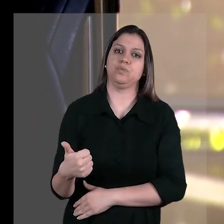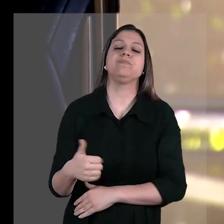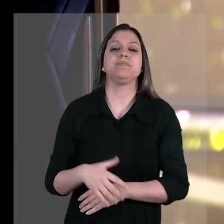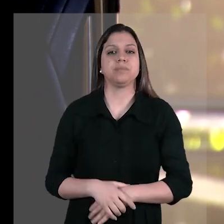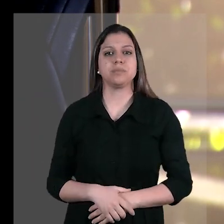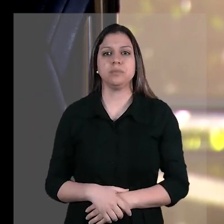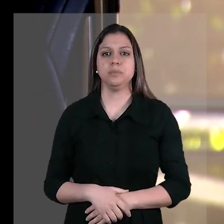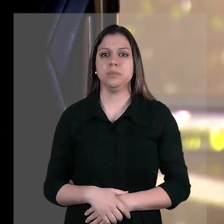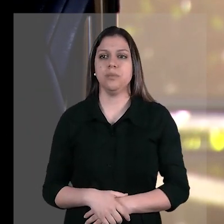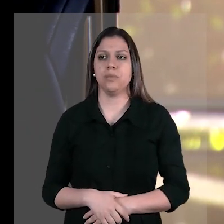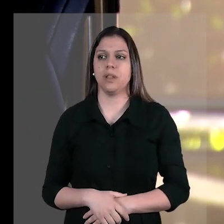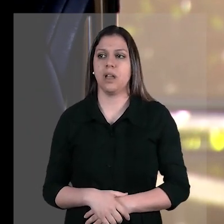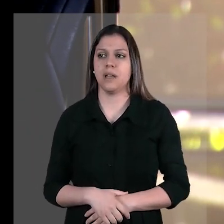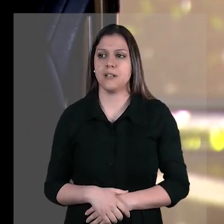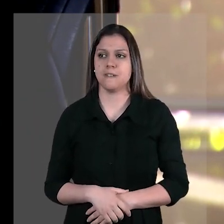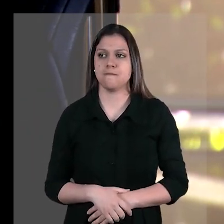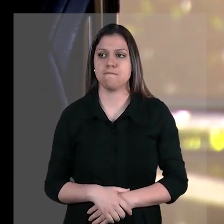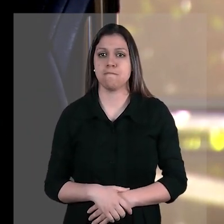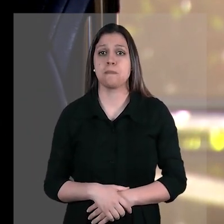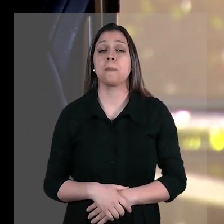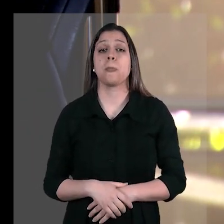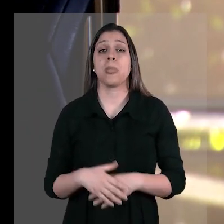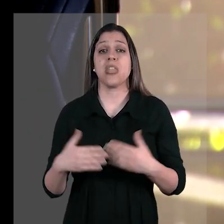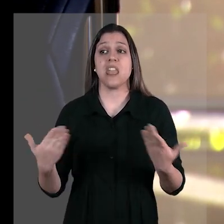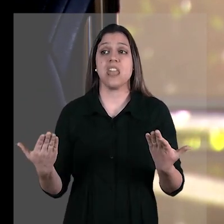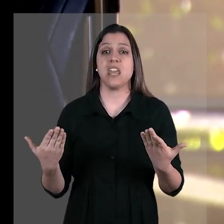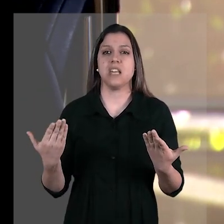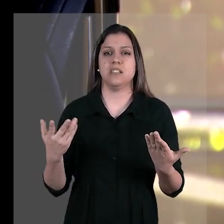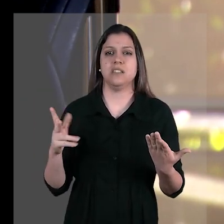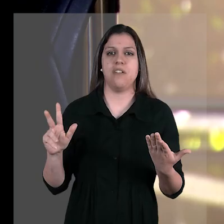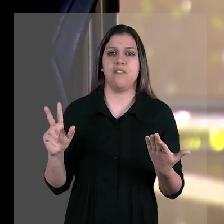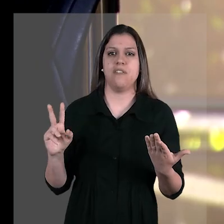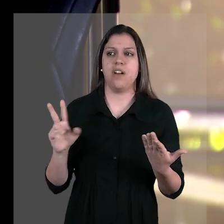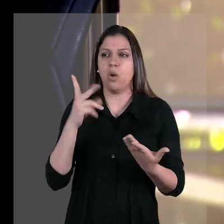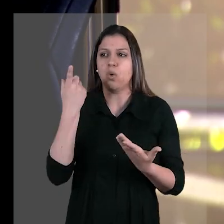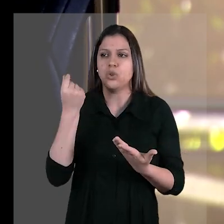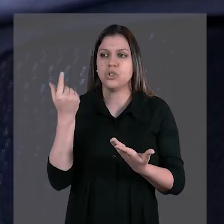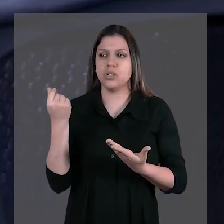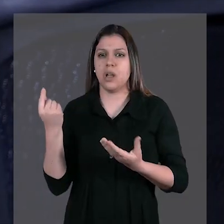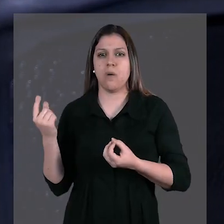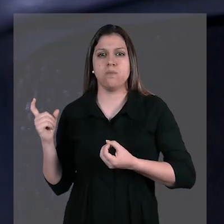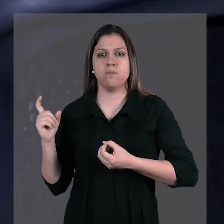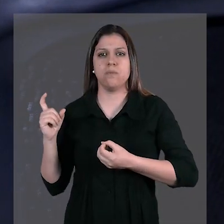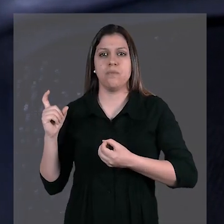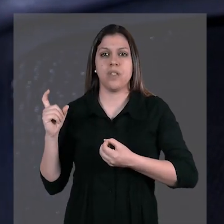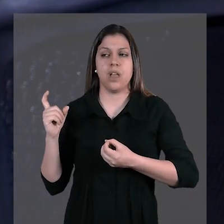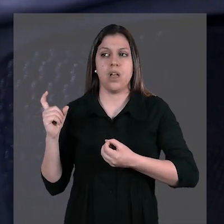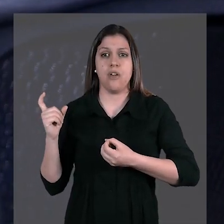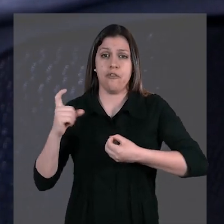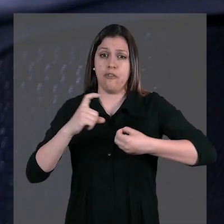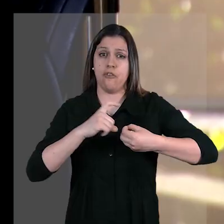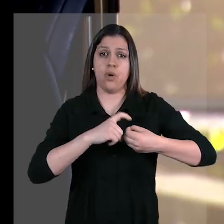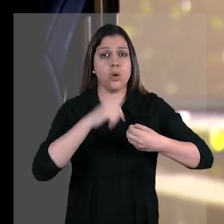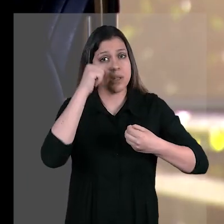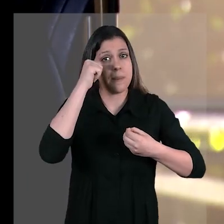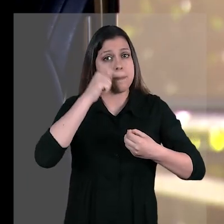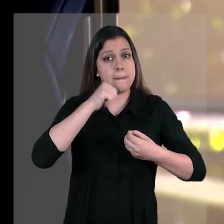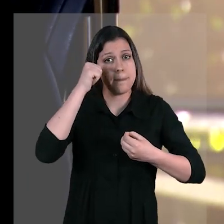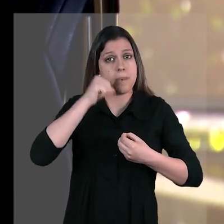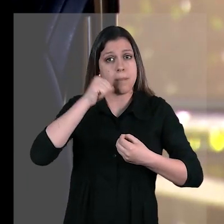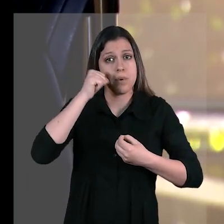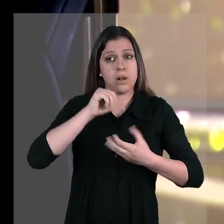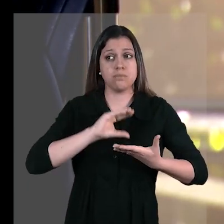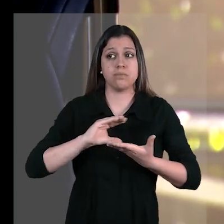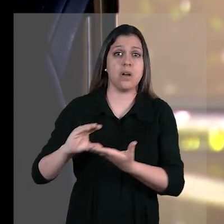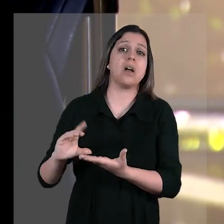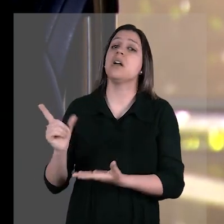esse valor que hoje volta para o monte, que a gente costuma dizer, vem para a esposa, né? Não vem